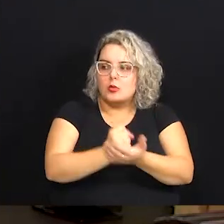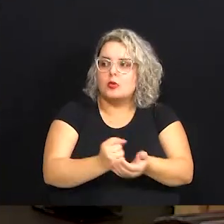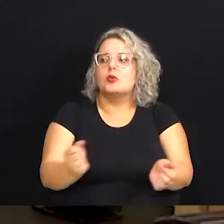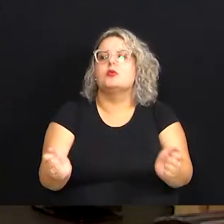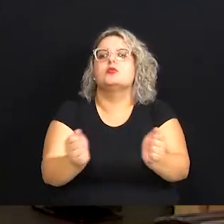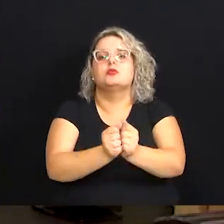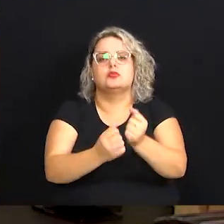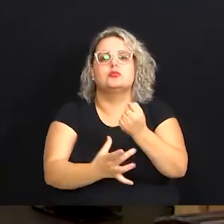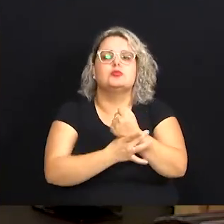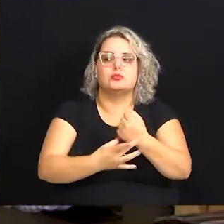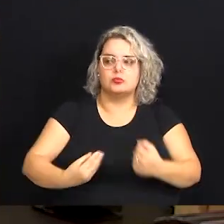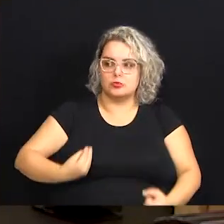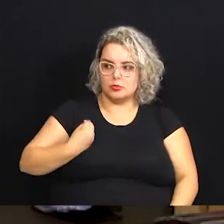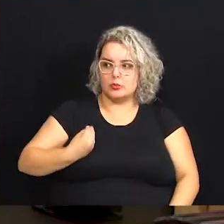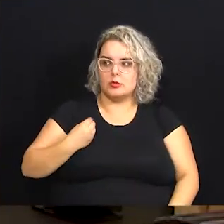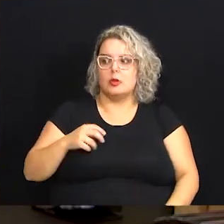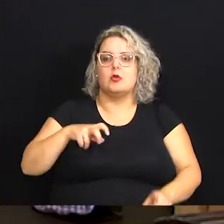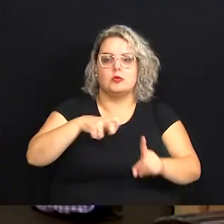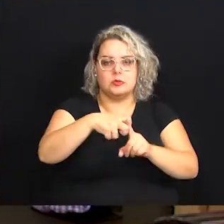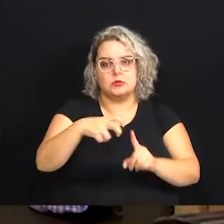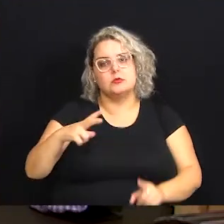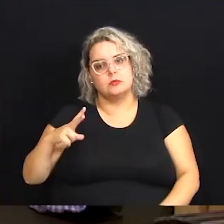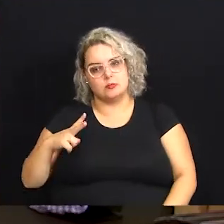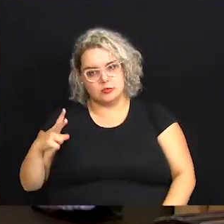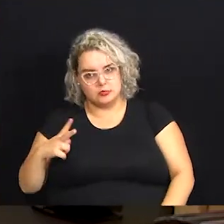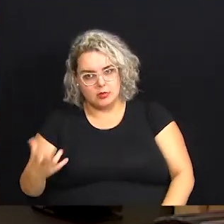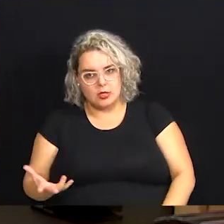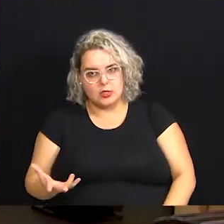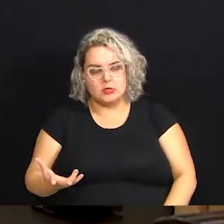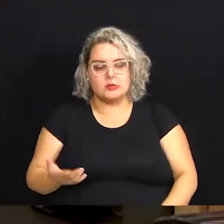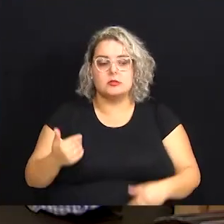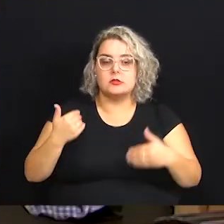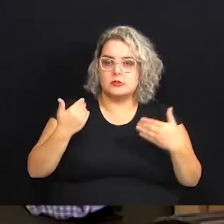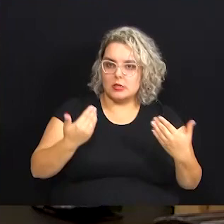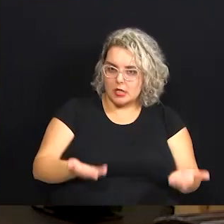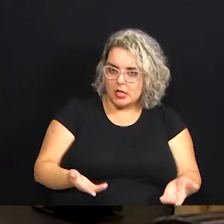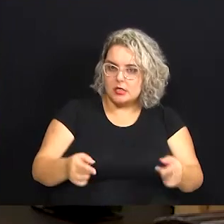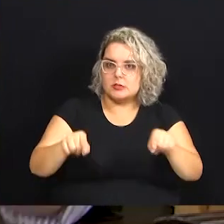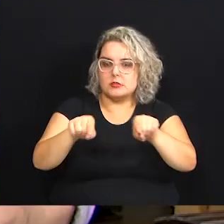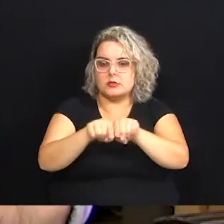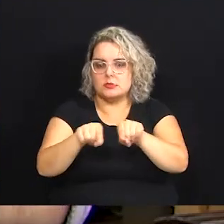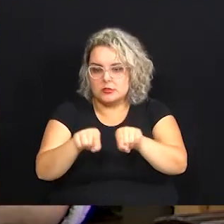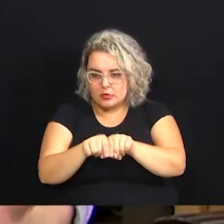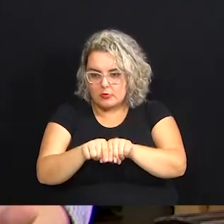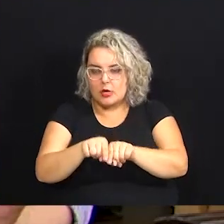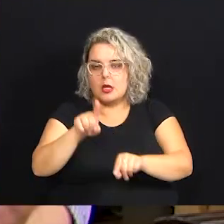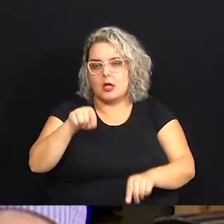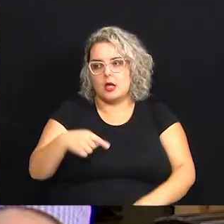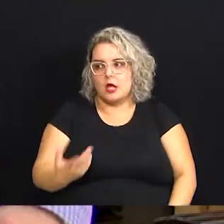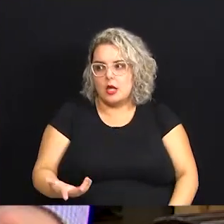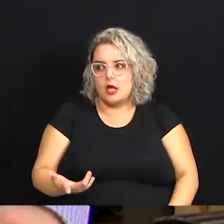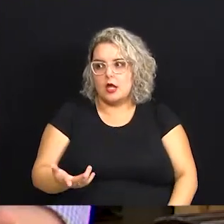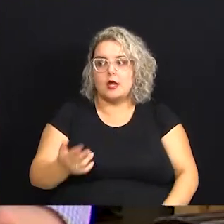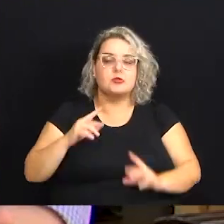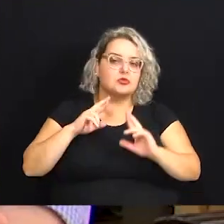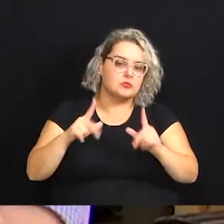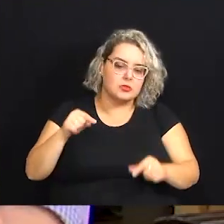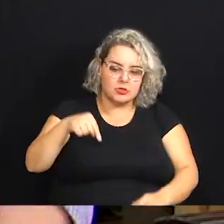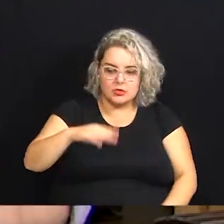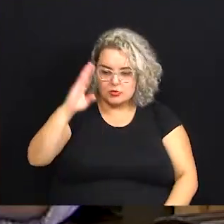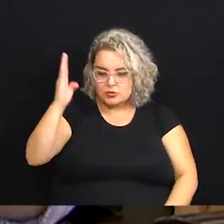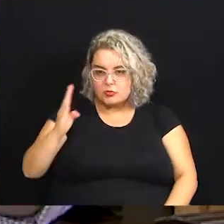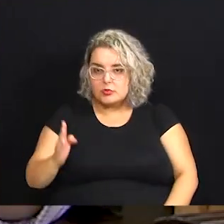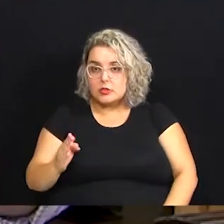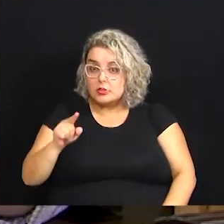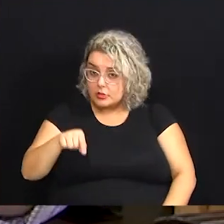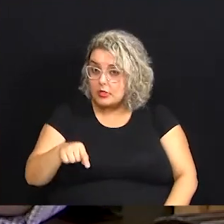o seguro de vida, que é o seguro de acidentes pessoais, tá? E esse também é muito incomum no Brasil.